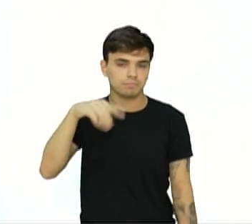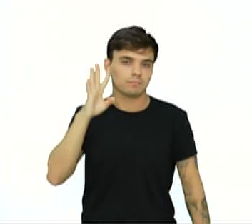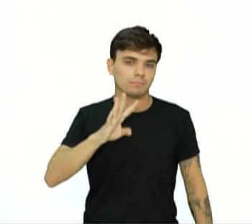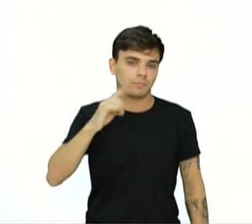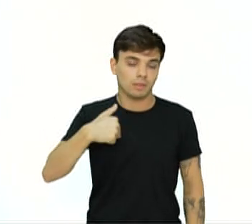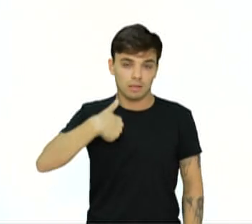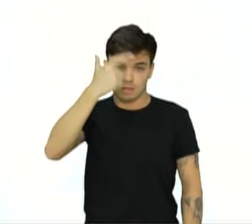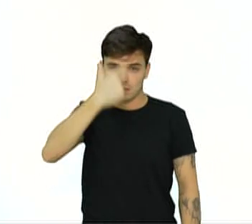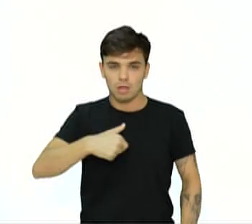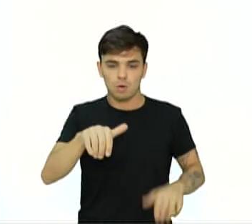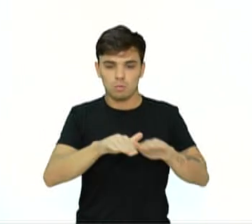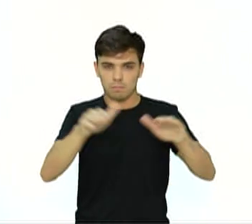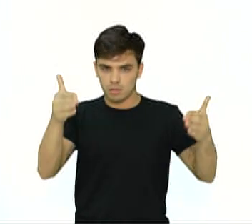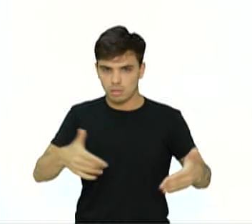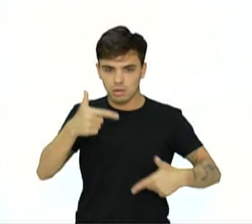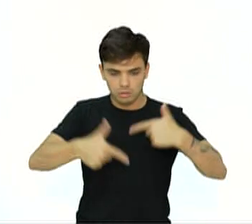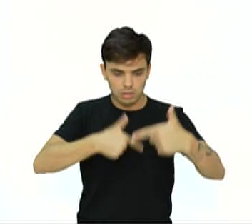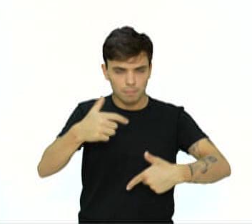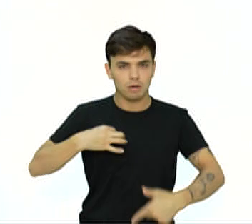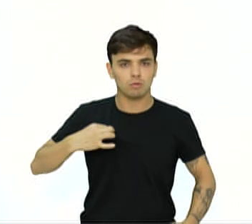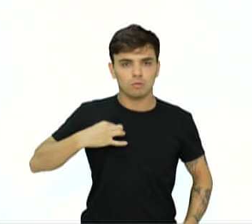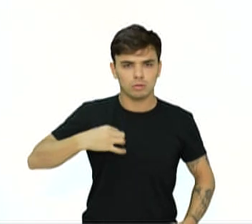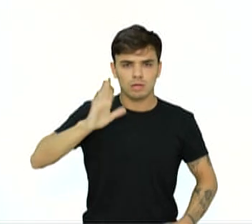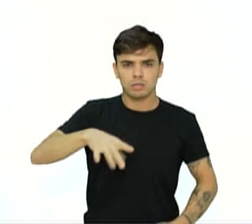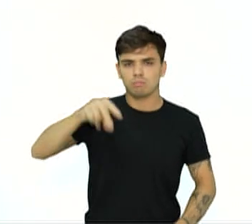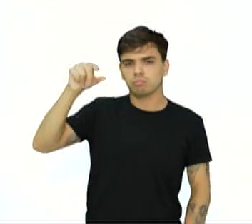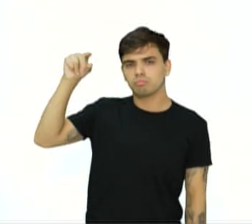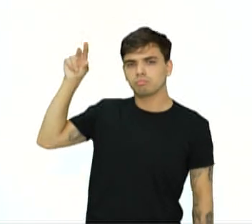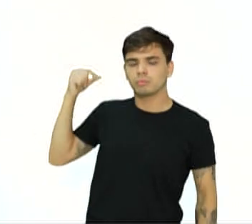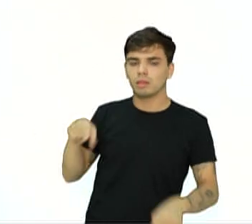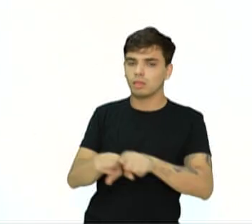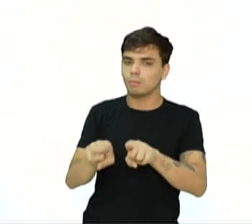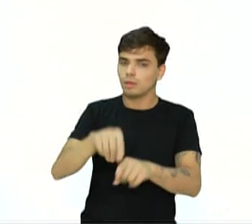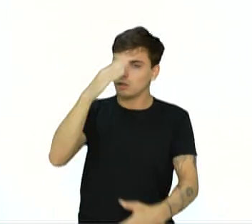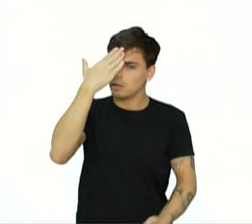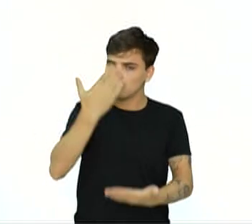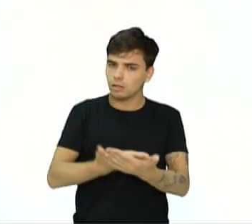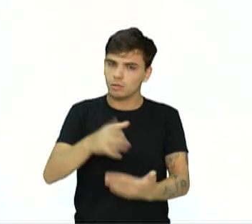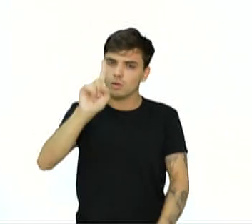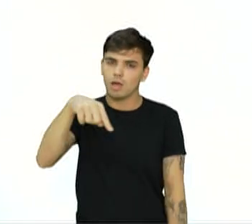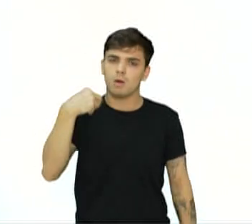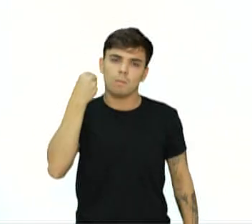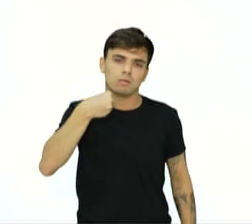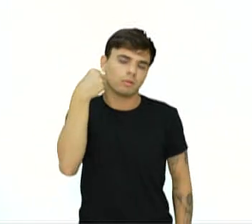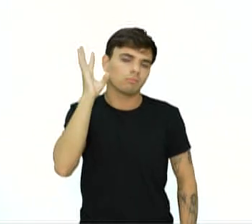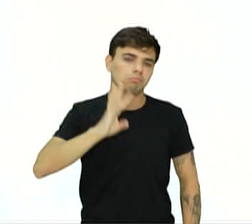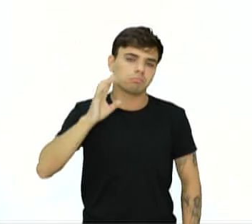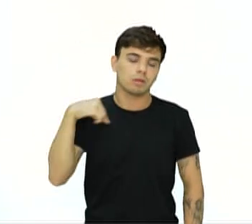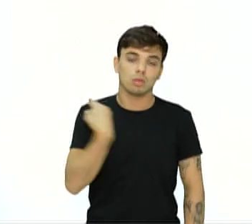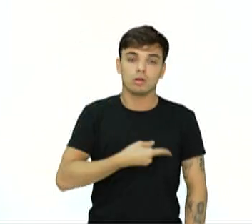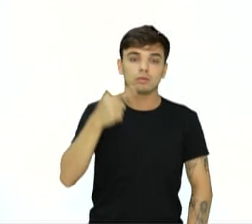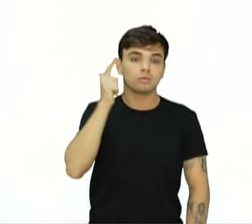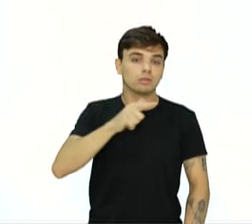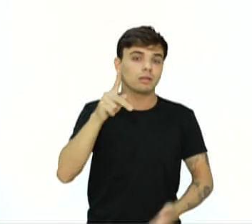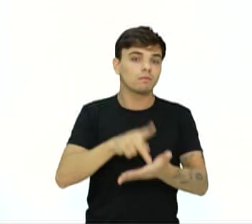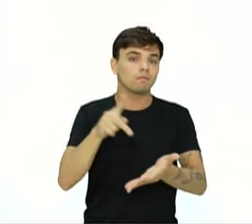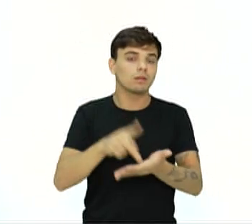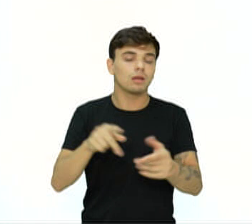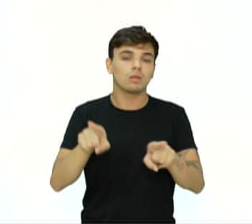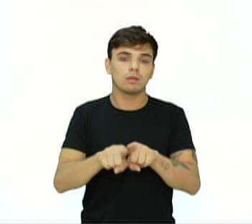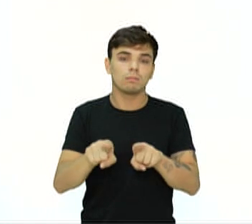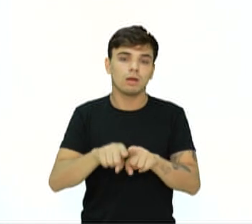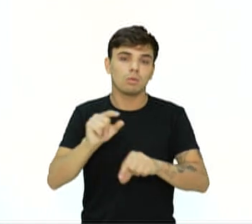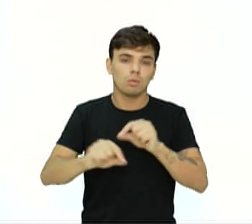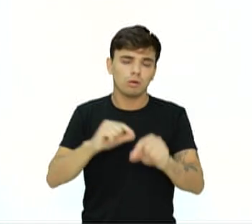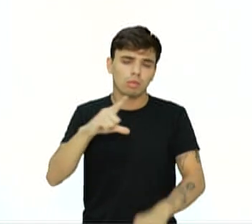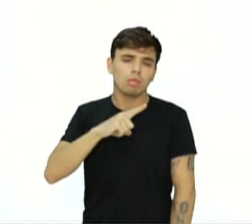sou mesária já há bastante tempo e acredito que é uma experiência muito legal porque a gente consegue realmente